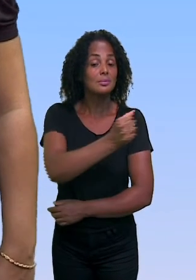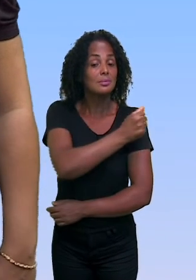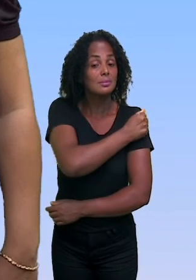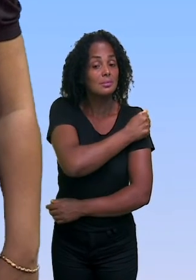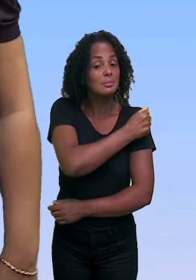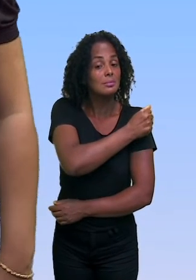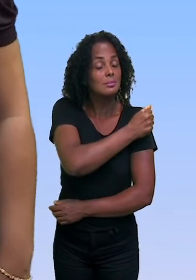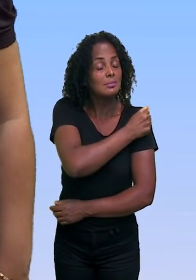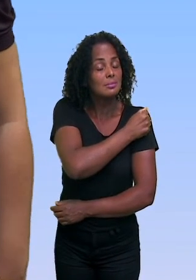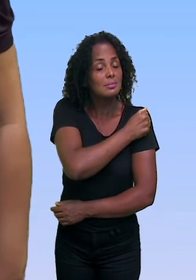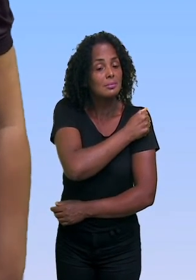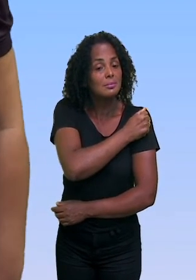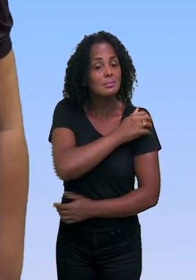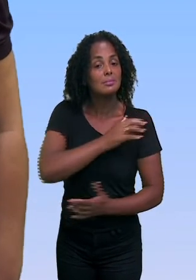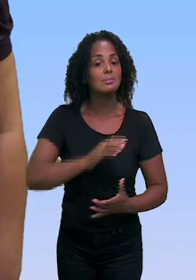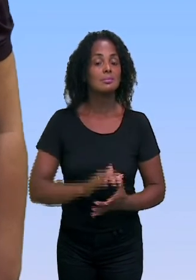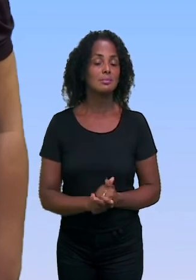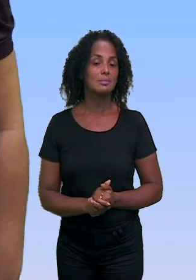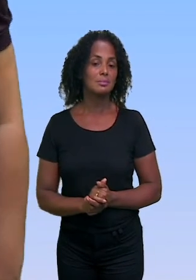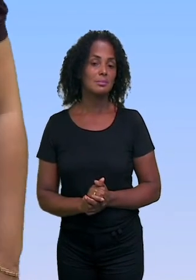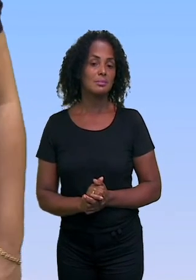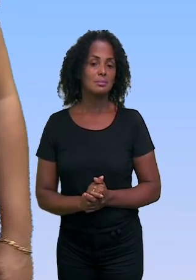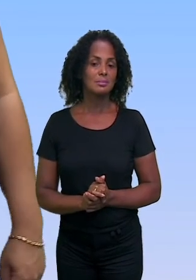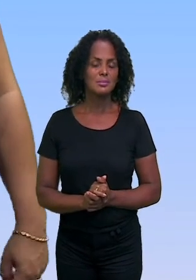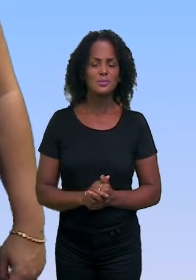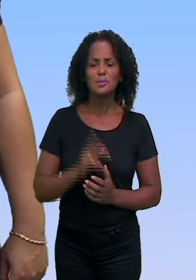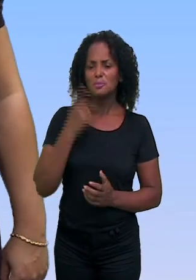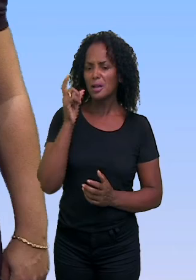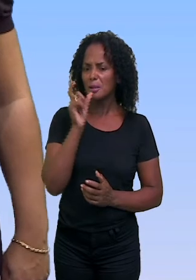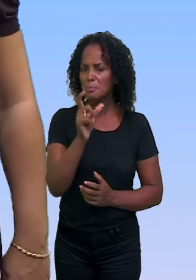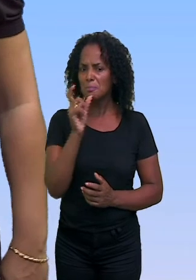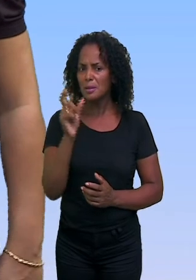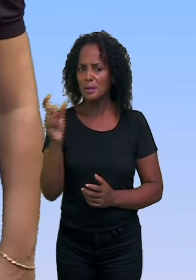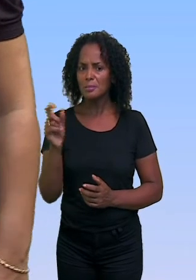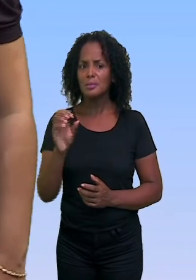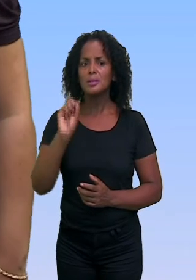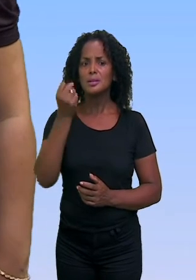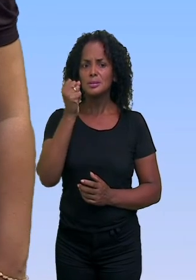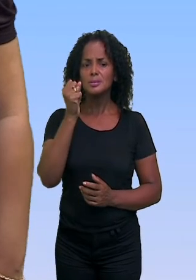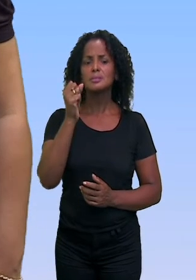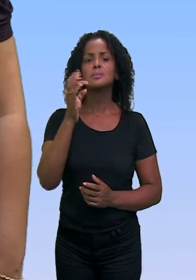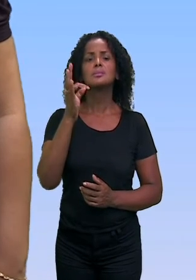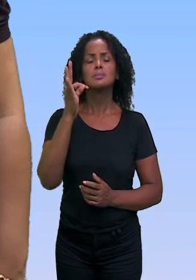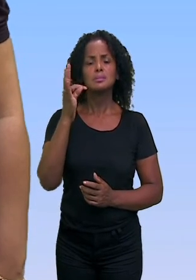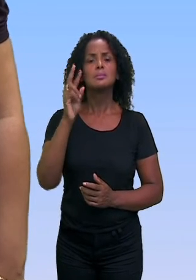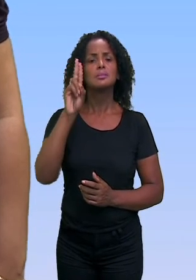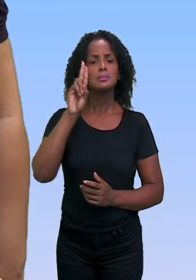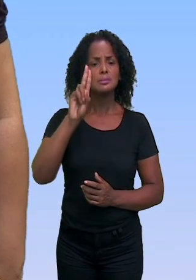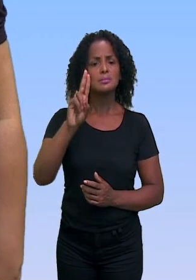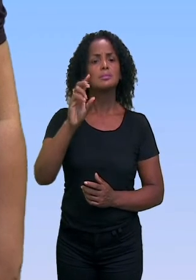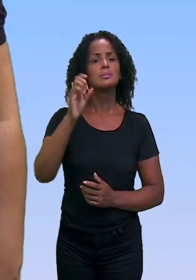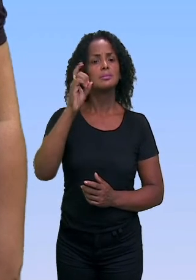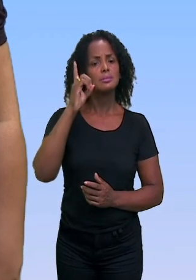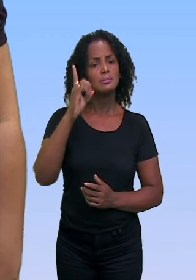vez estudante vamos fazer para estudar as